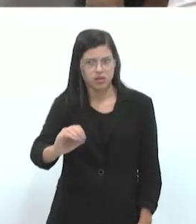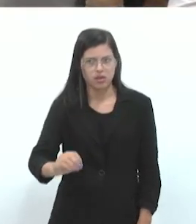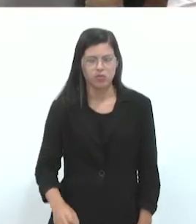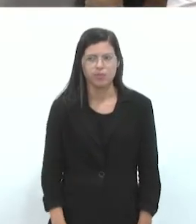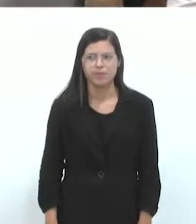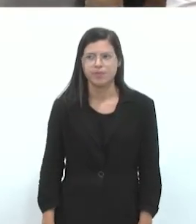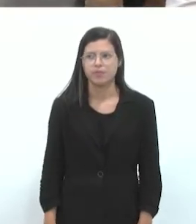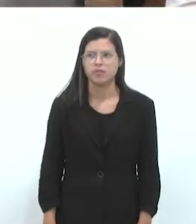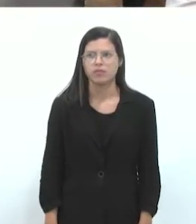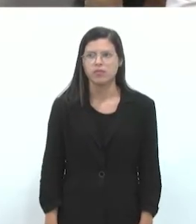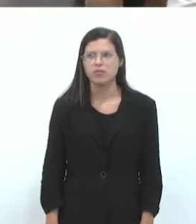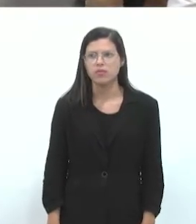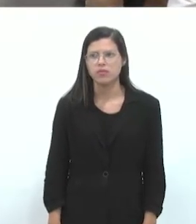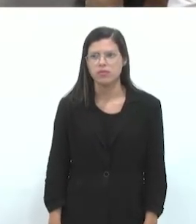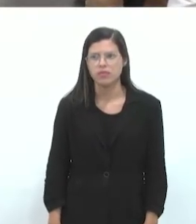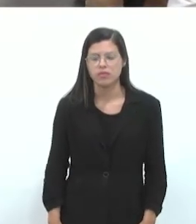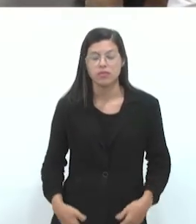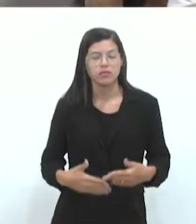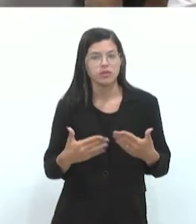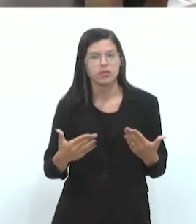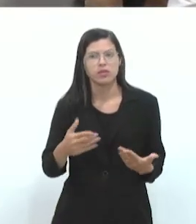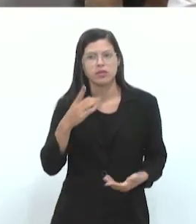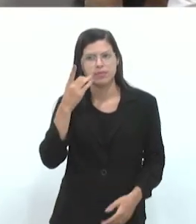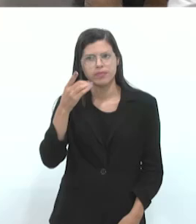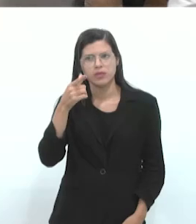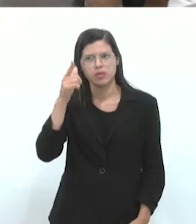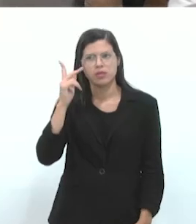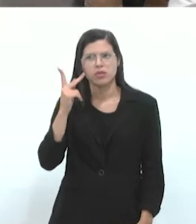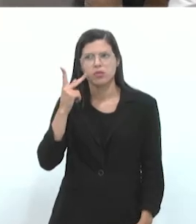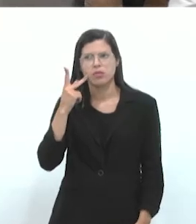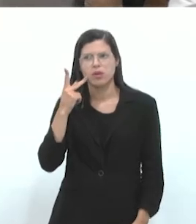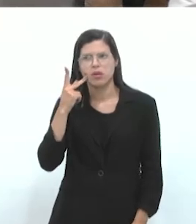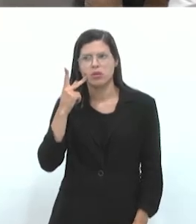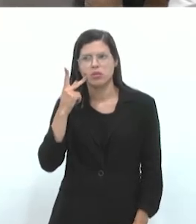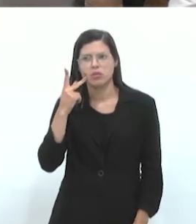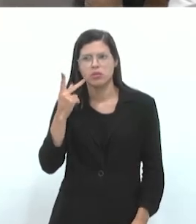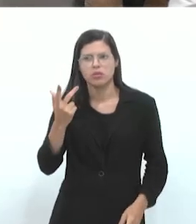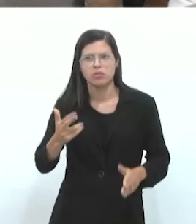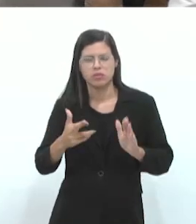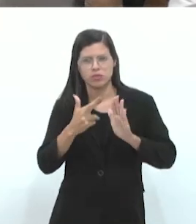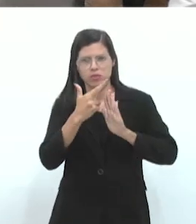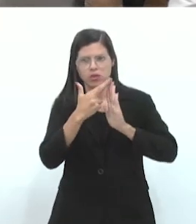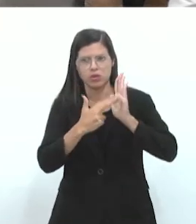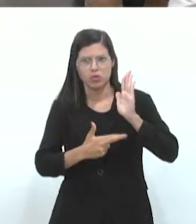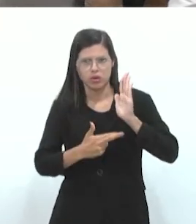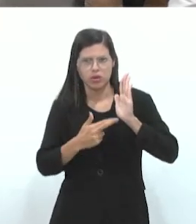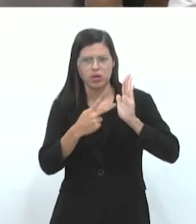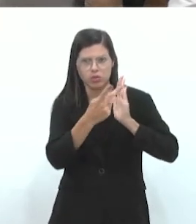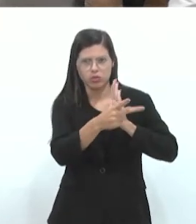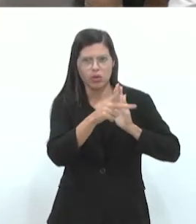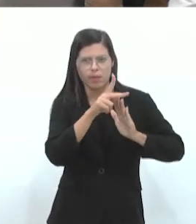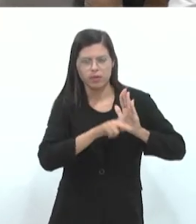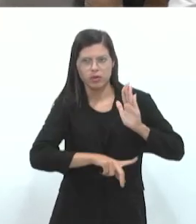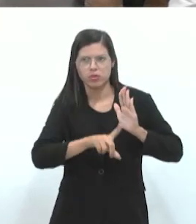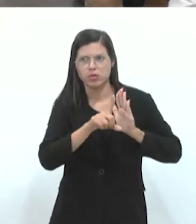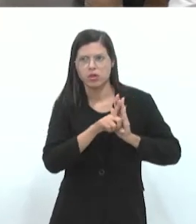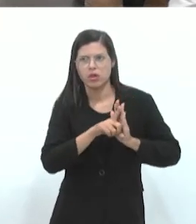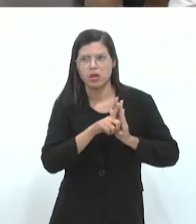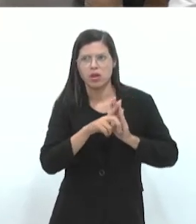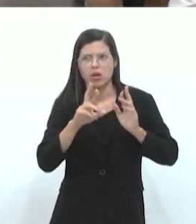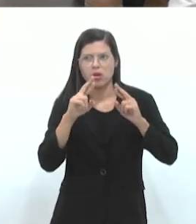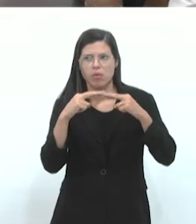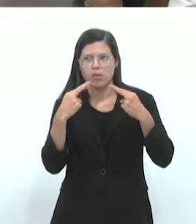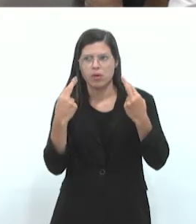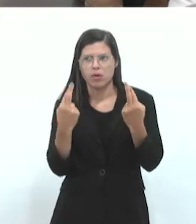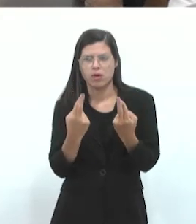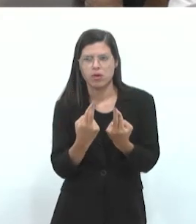vou me delegar a relatoria do PL de Vossa Excelência. Sim. E como será uma sessão, ainda que